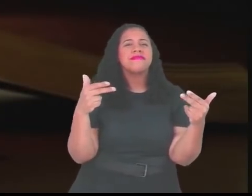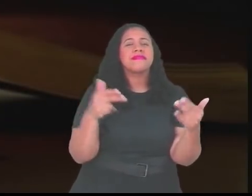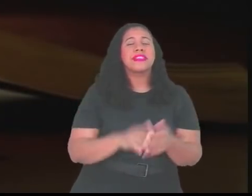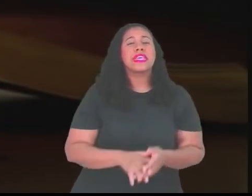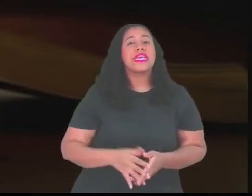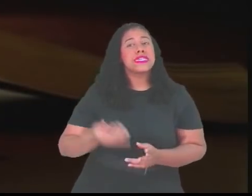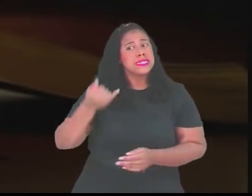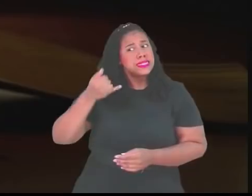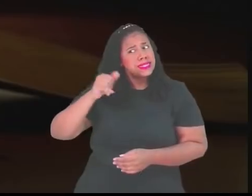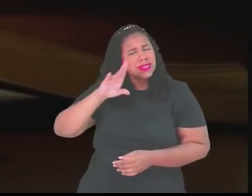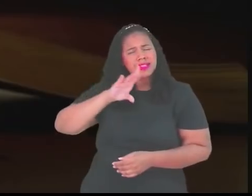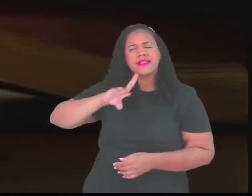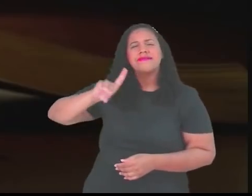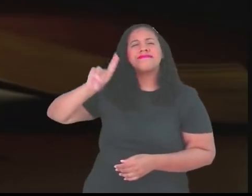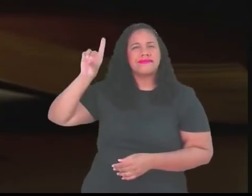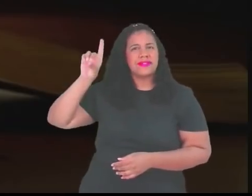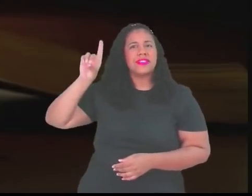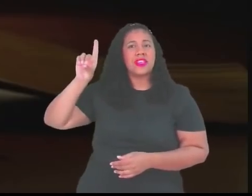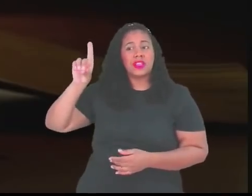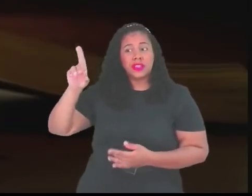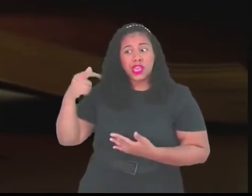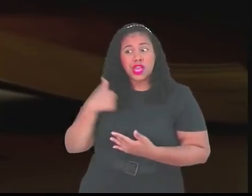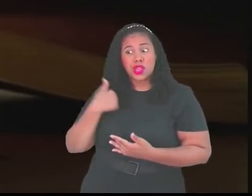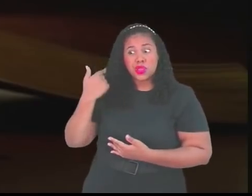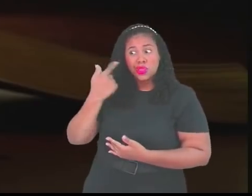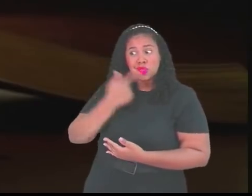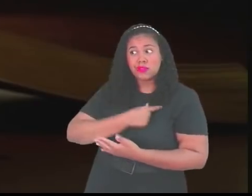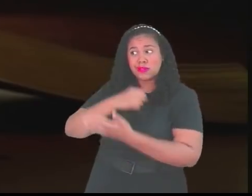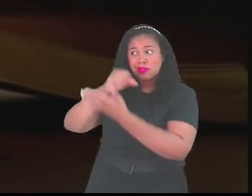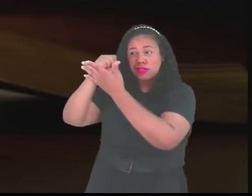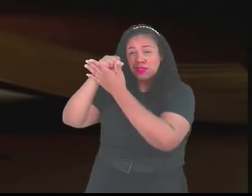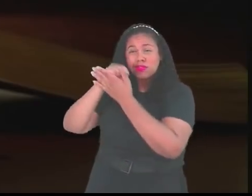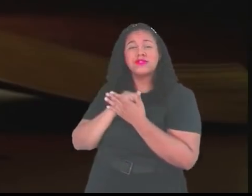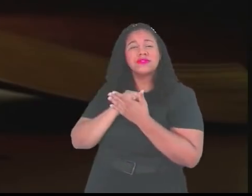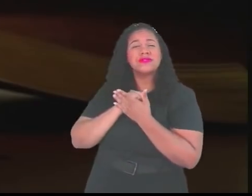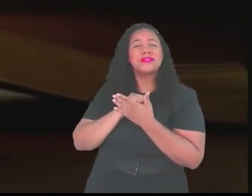Se Deus é por nós,